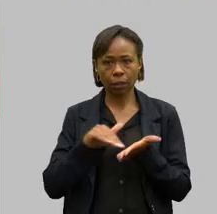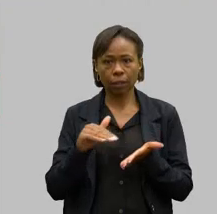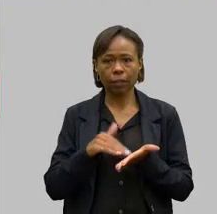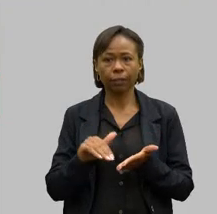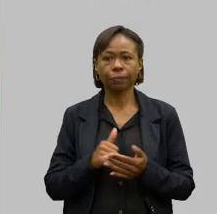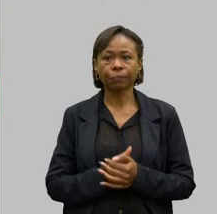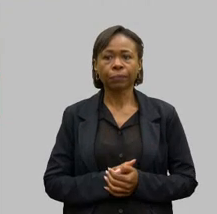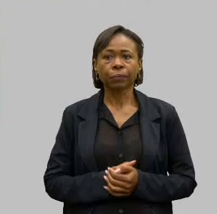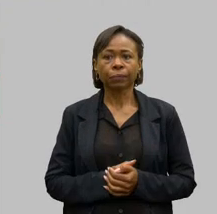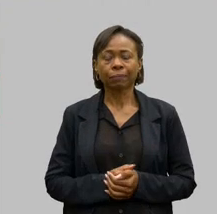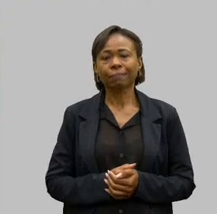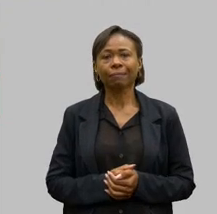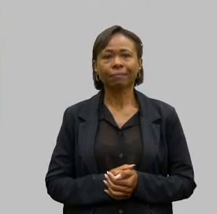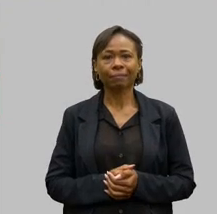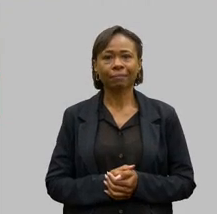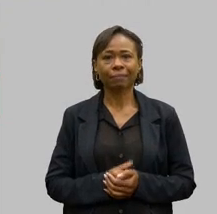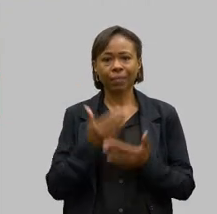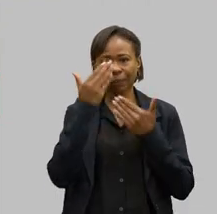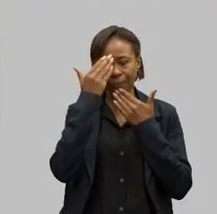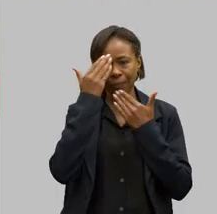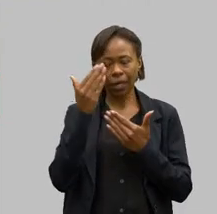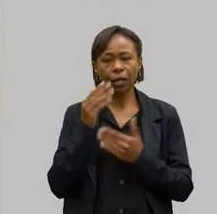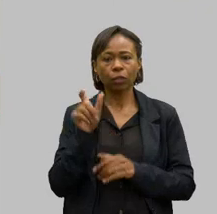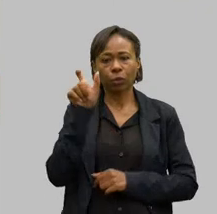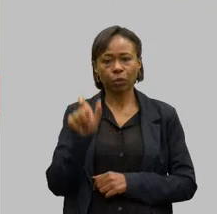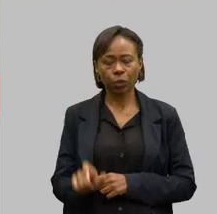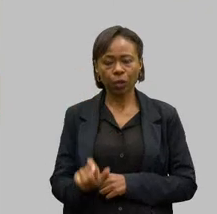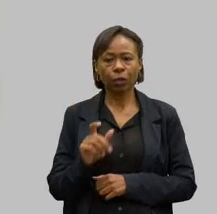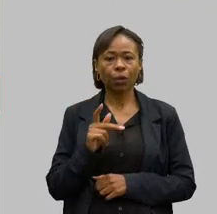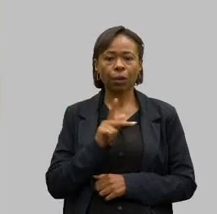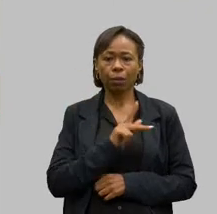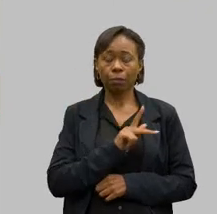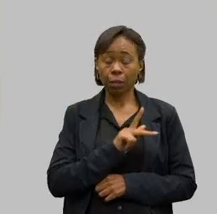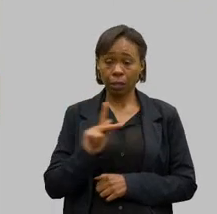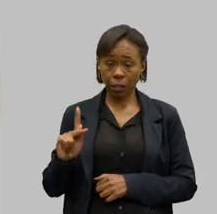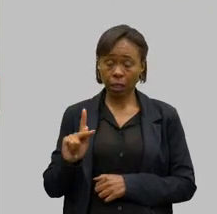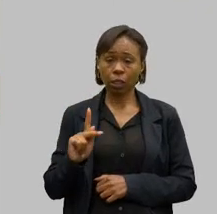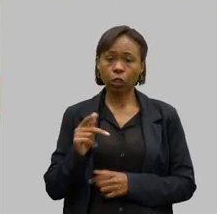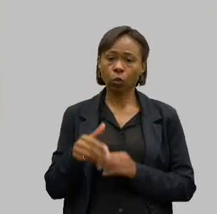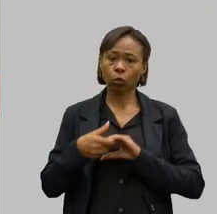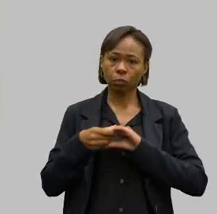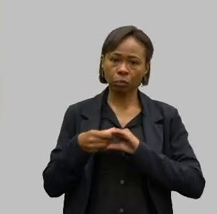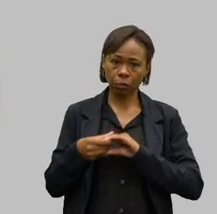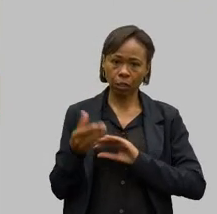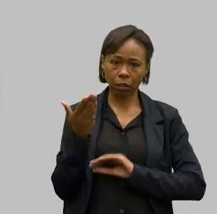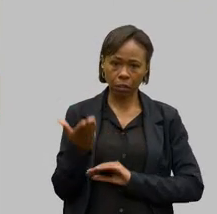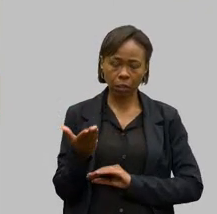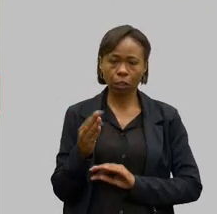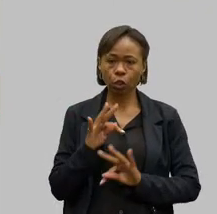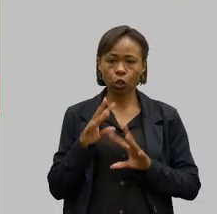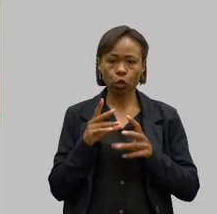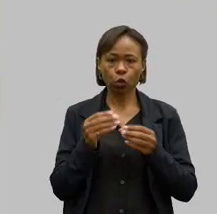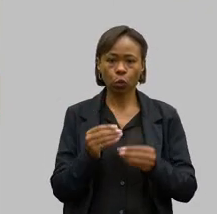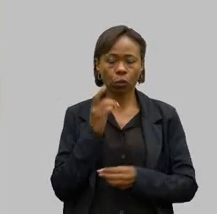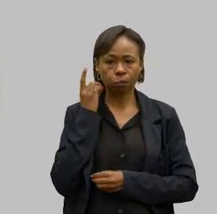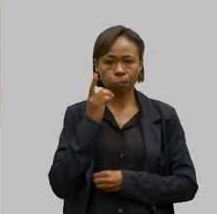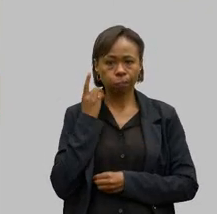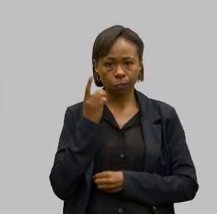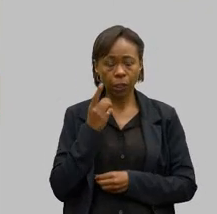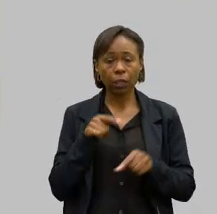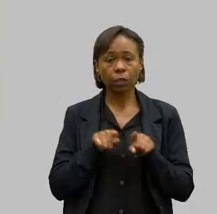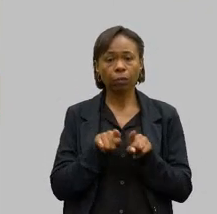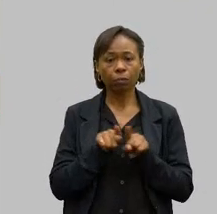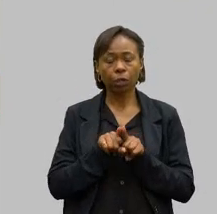Obrigado, senhora presidente. Obrigado, Cumprimento, vossa excelência, todos os colegas. Cumprimento aqui também o secretário.